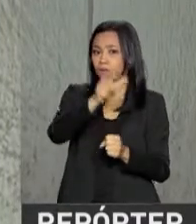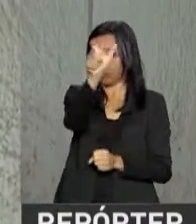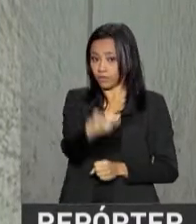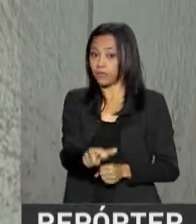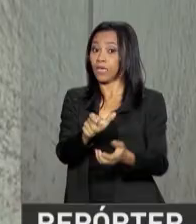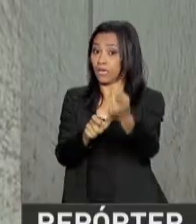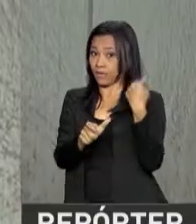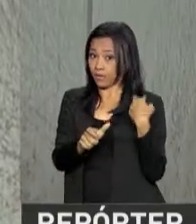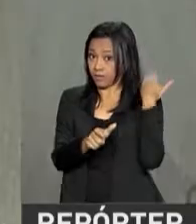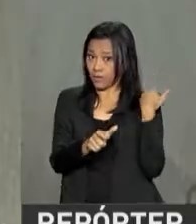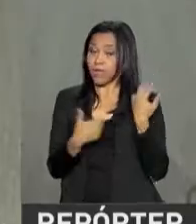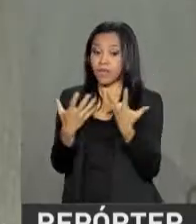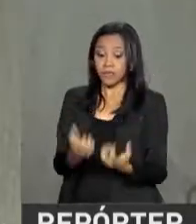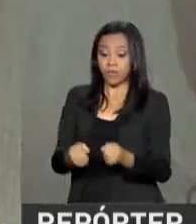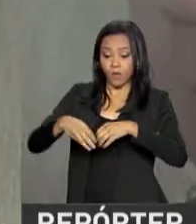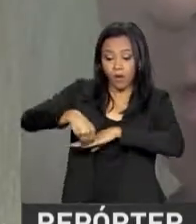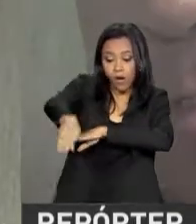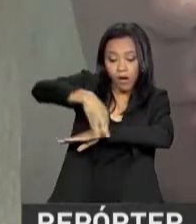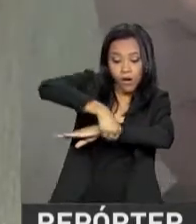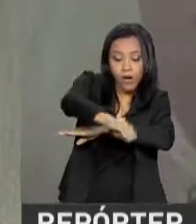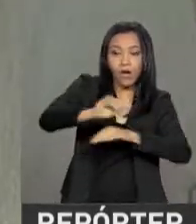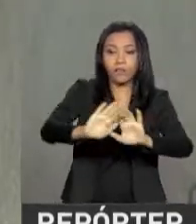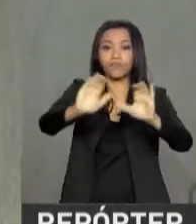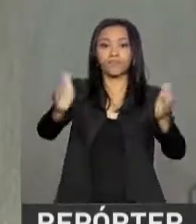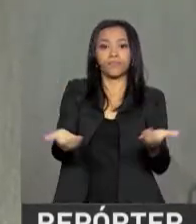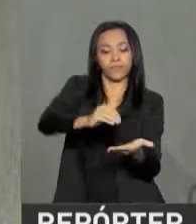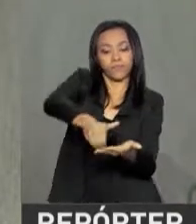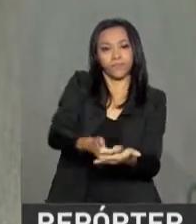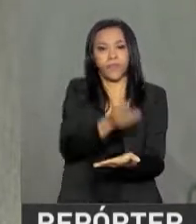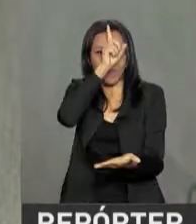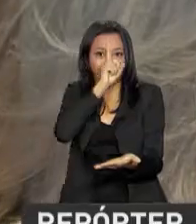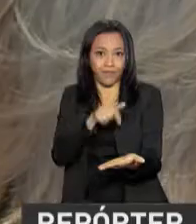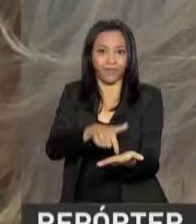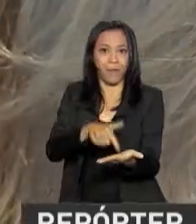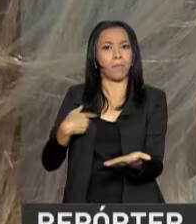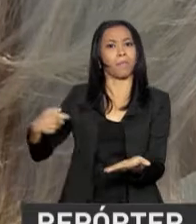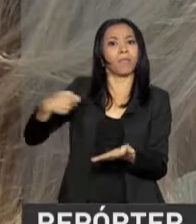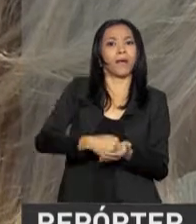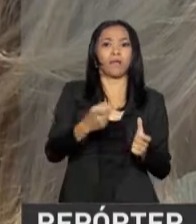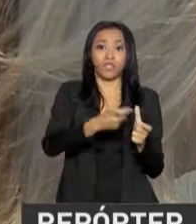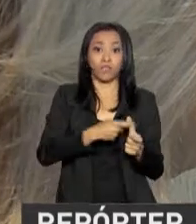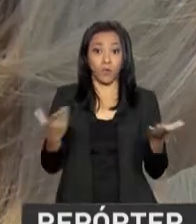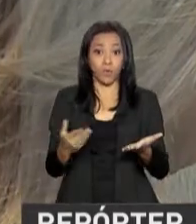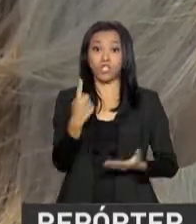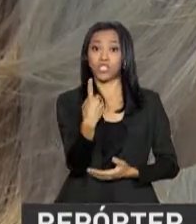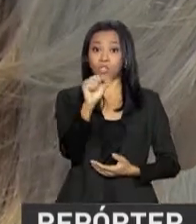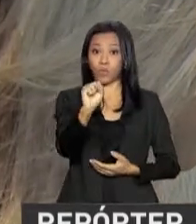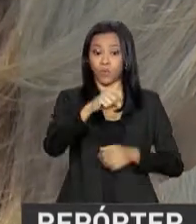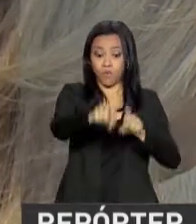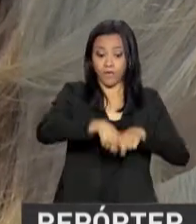fazenda produtora de melão no interior do rio grande do norte como pagamento de uma dívida hoje ele é dono de 18 fazendas